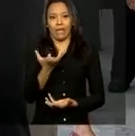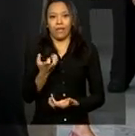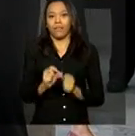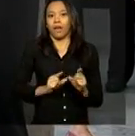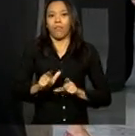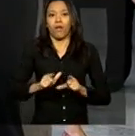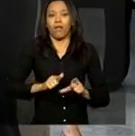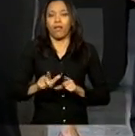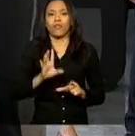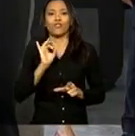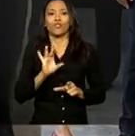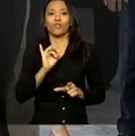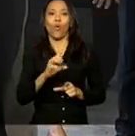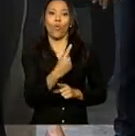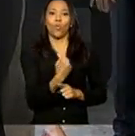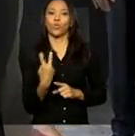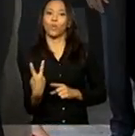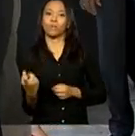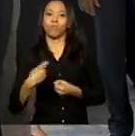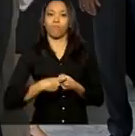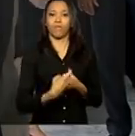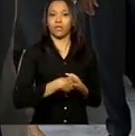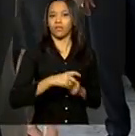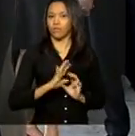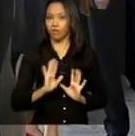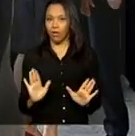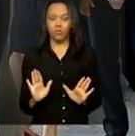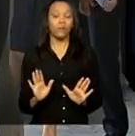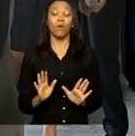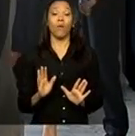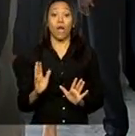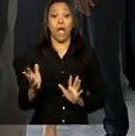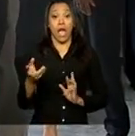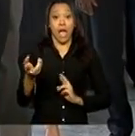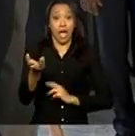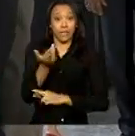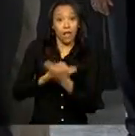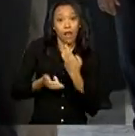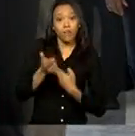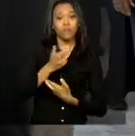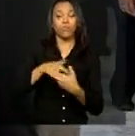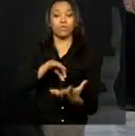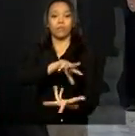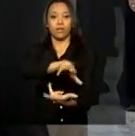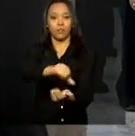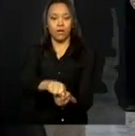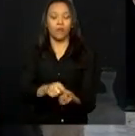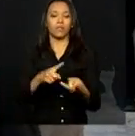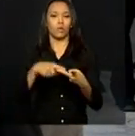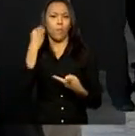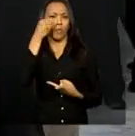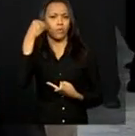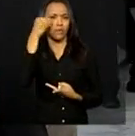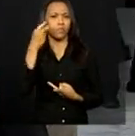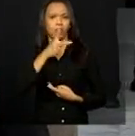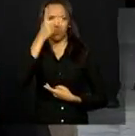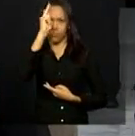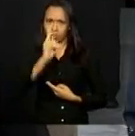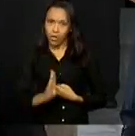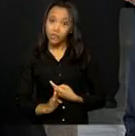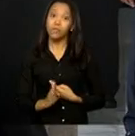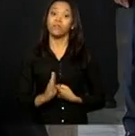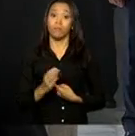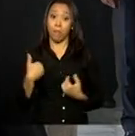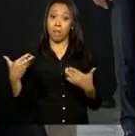trabalhar apenas com um ou dois parceiros. A evolução das relações internacionais e o próprio amadurecimento do Brasil como ator dentro do